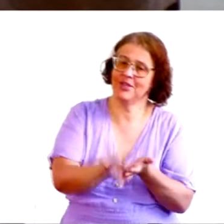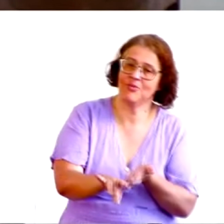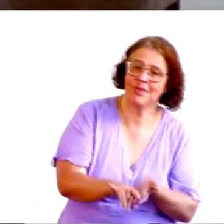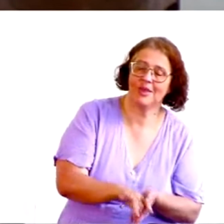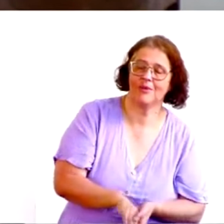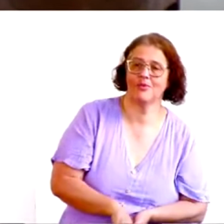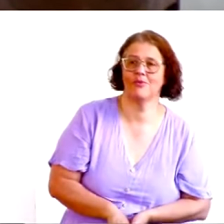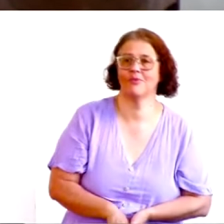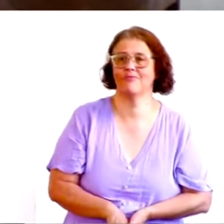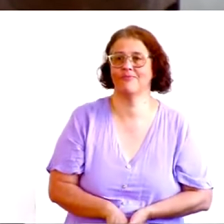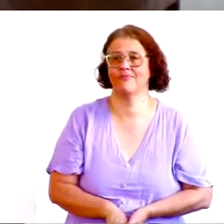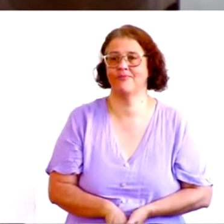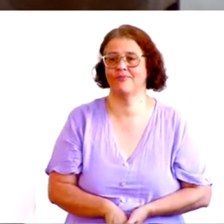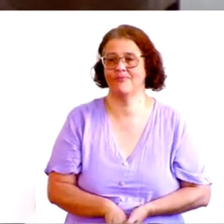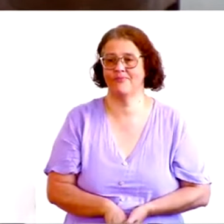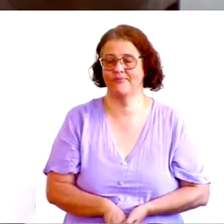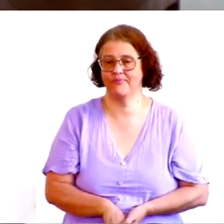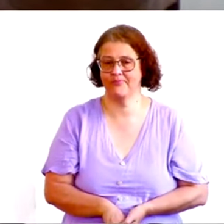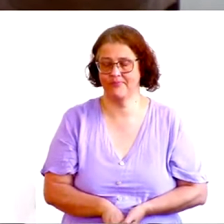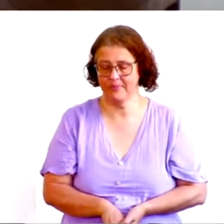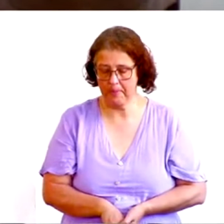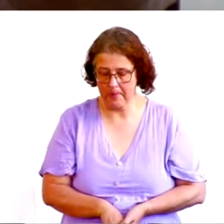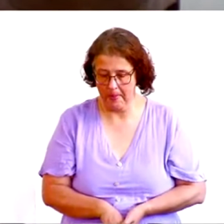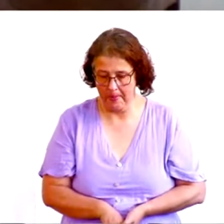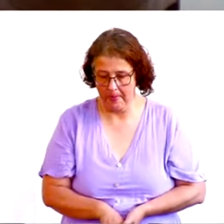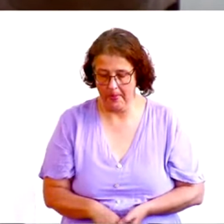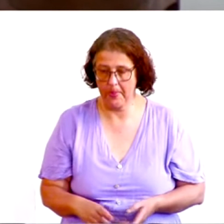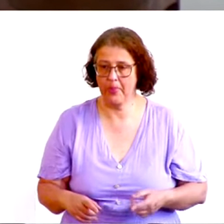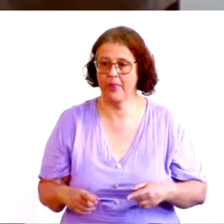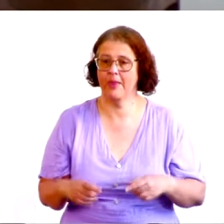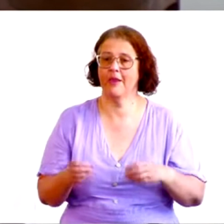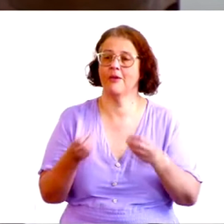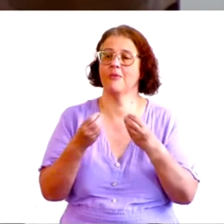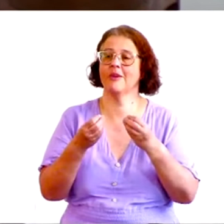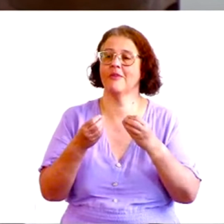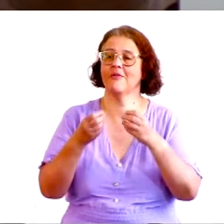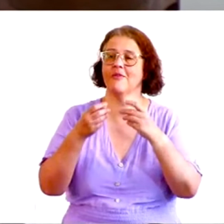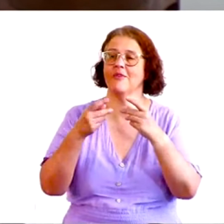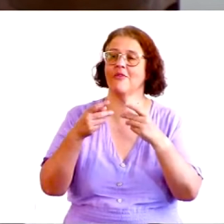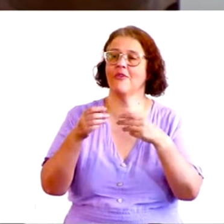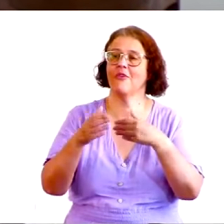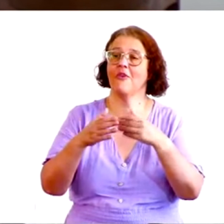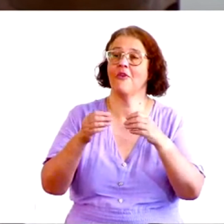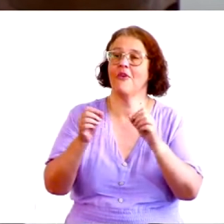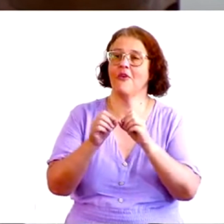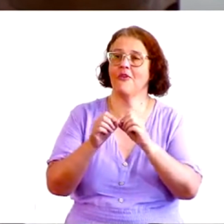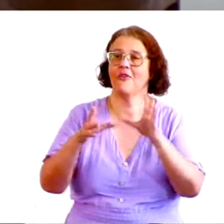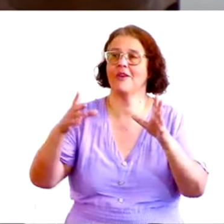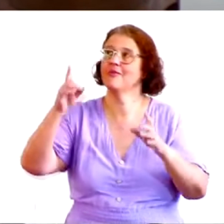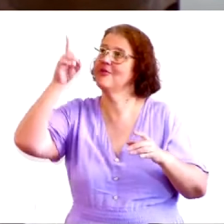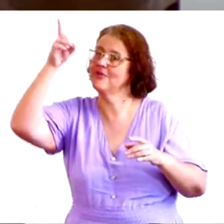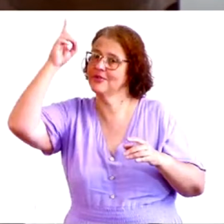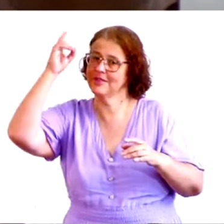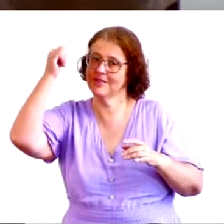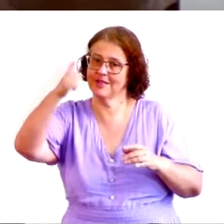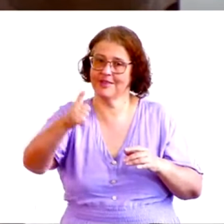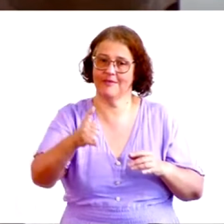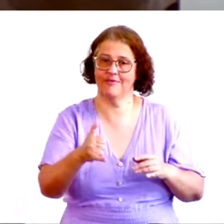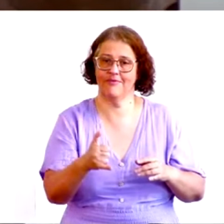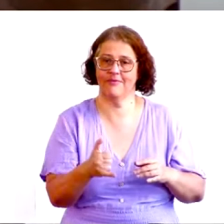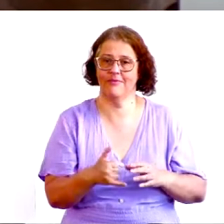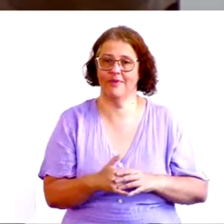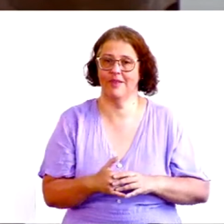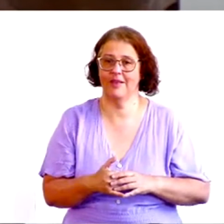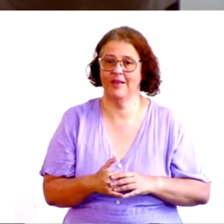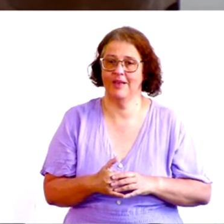pois é é isso que o Senhor Jesus Cristo veio fazer senhor Jesus Cristo veio tornar uma grande massa